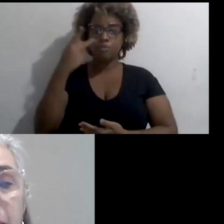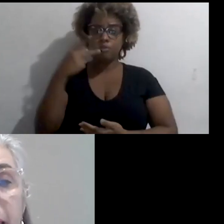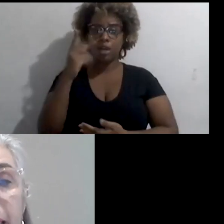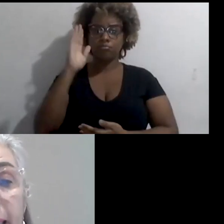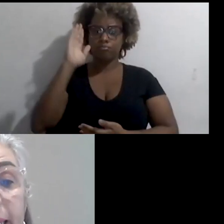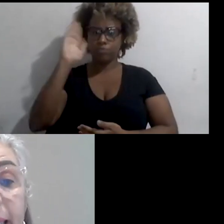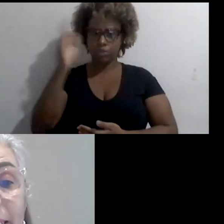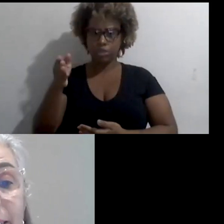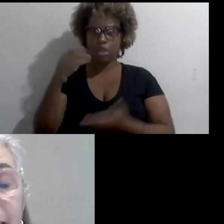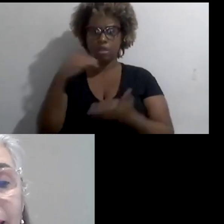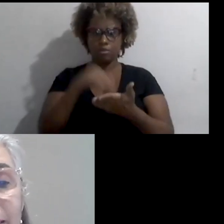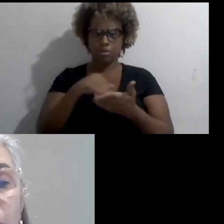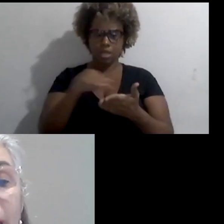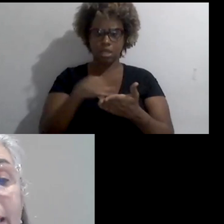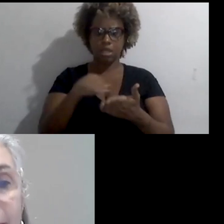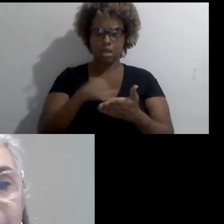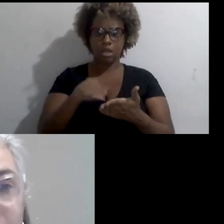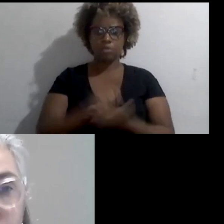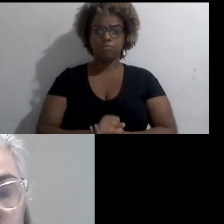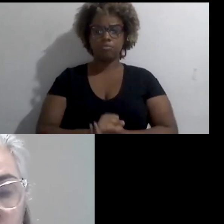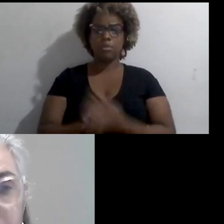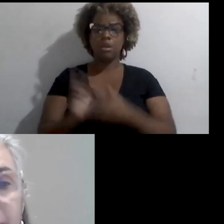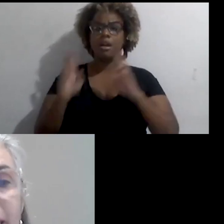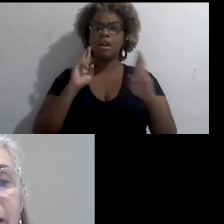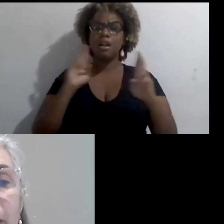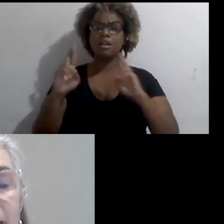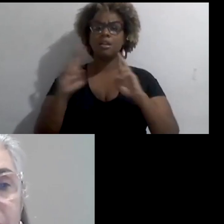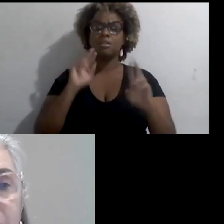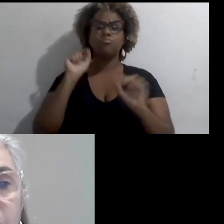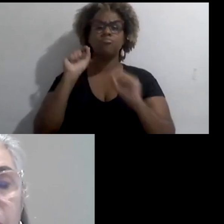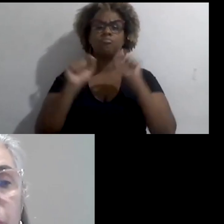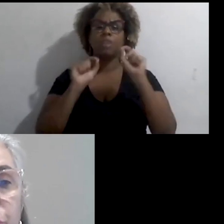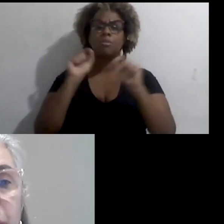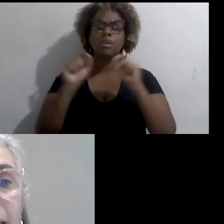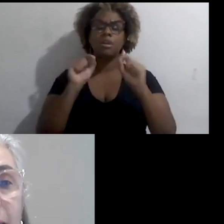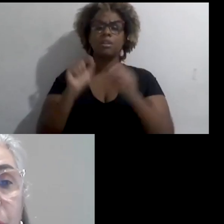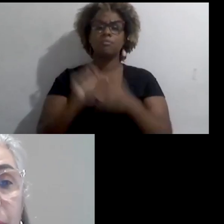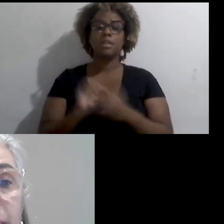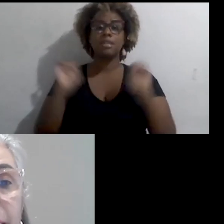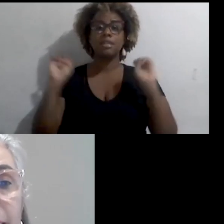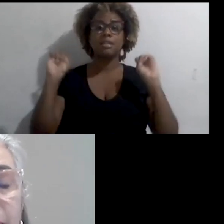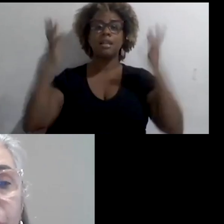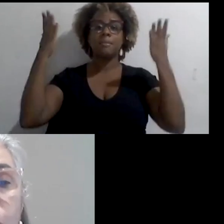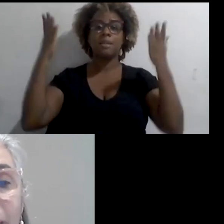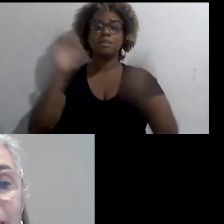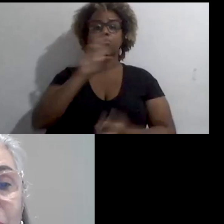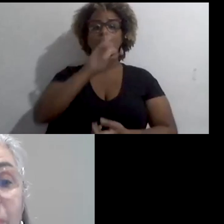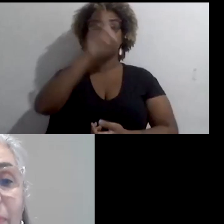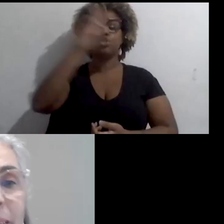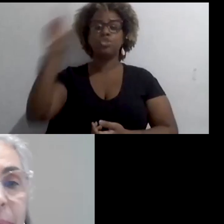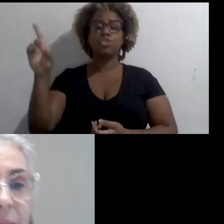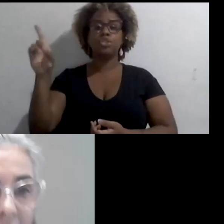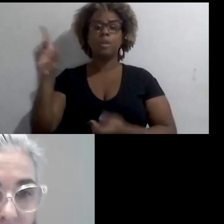diretamente, em relação ao alinhamento, né, da celebração do Dia Internacional da Dança, que foi